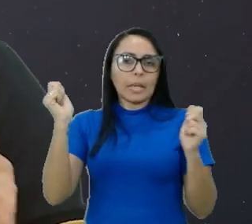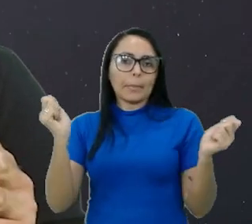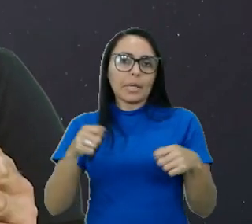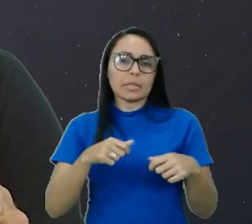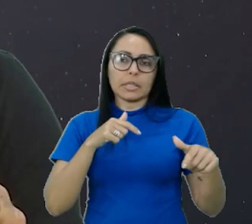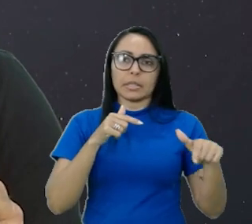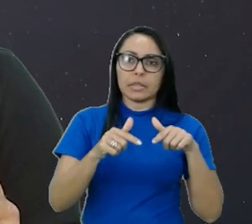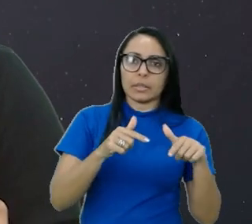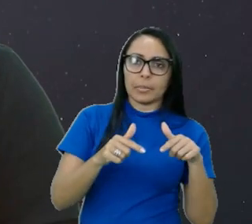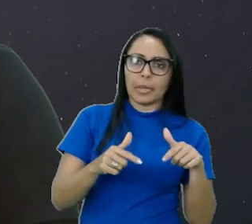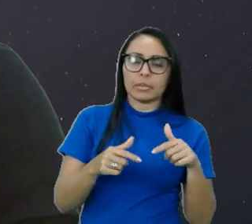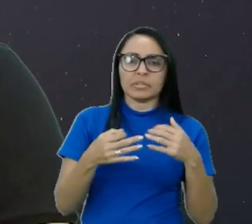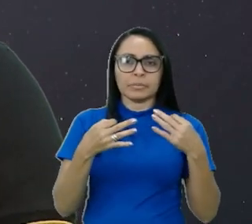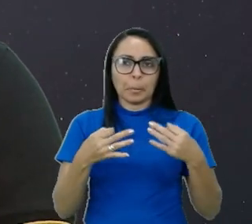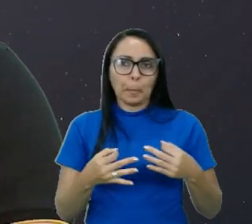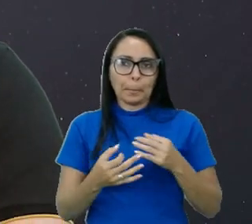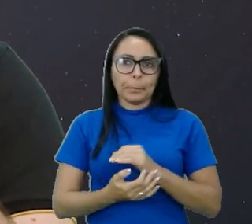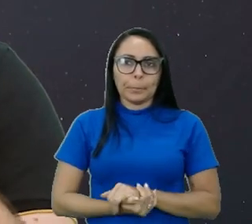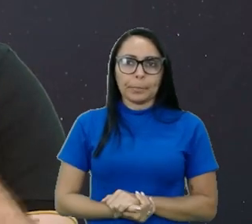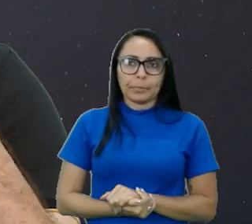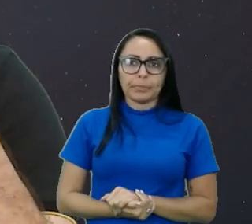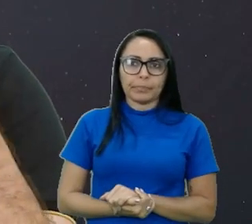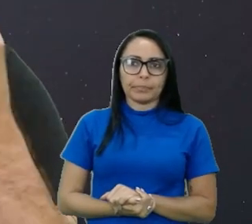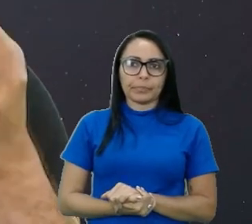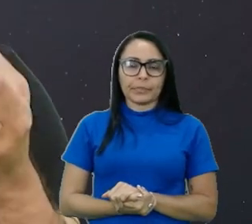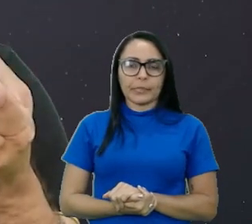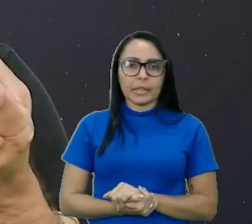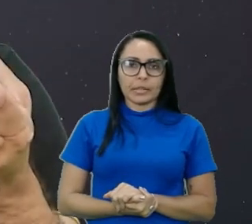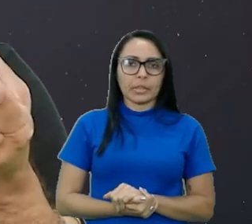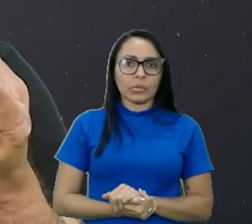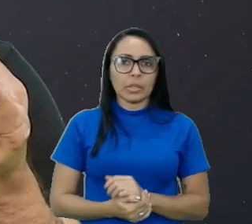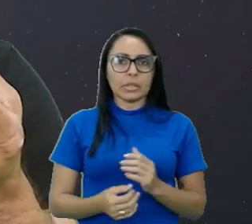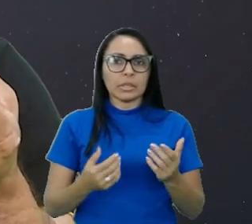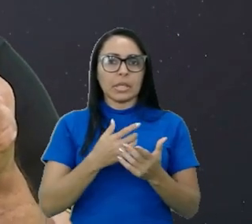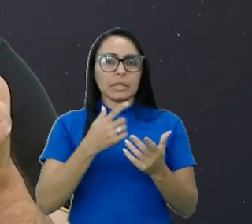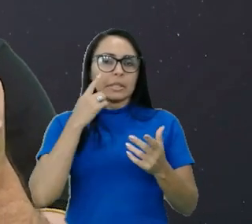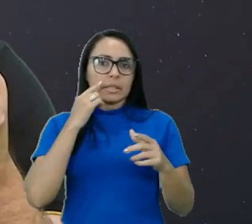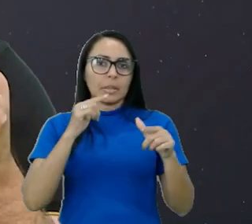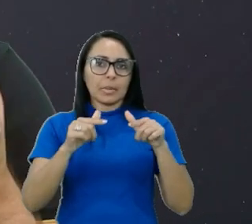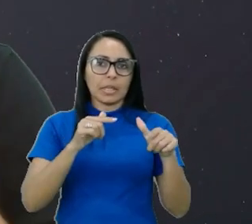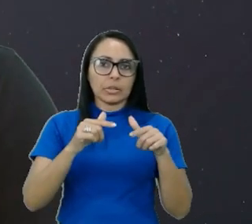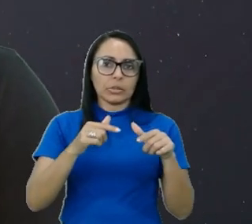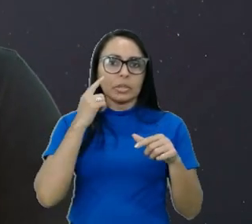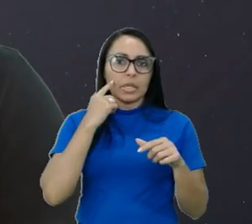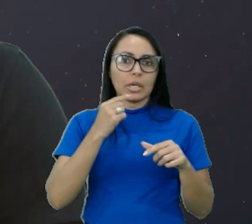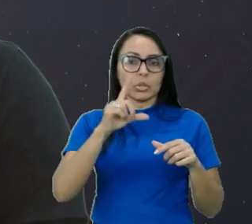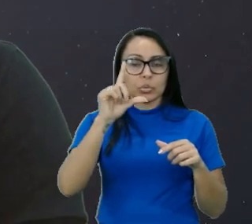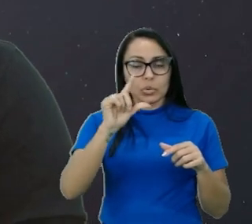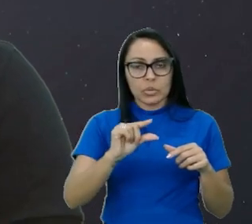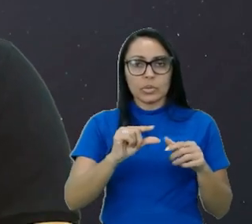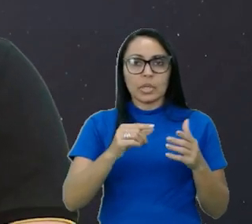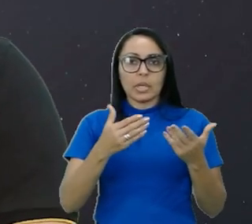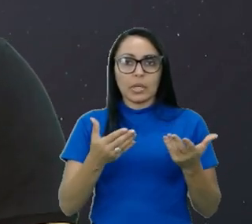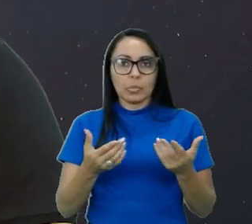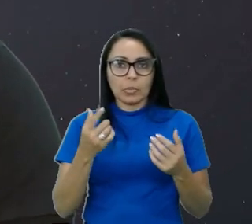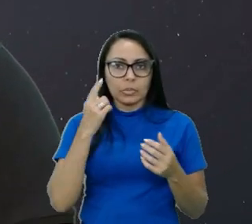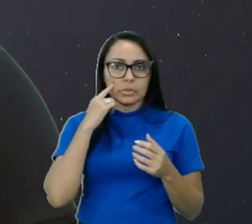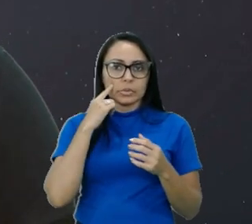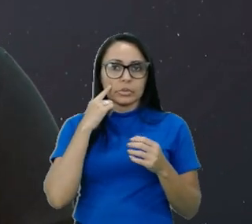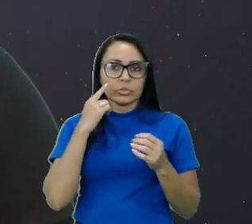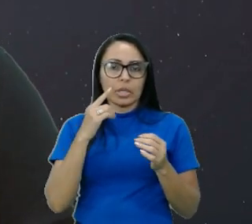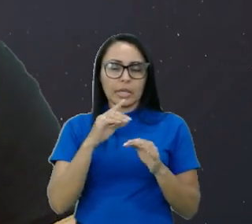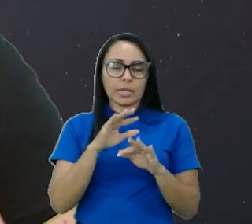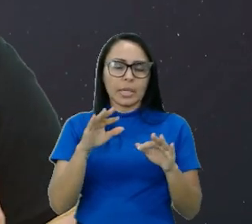fazer corpo mole, tá certo? Então, aumentei a quantidade de trabalhador, reduzi o tempo de descarregar aquela